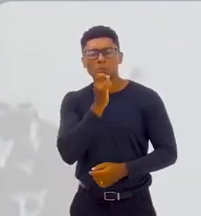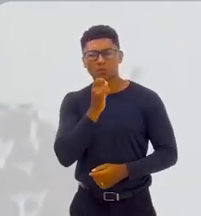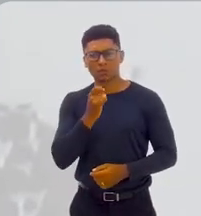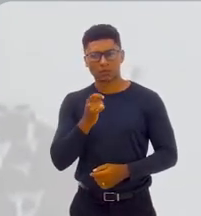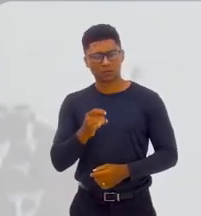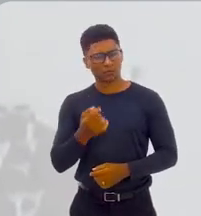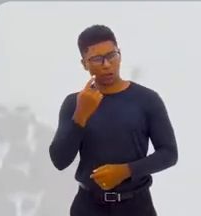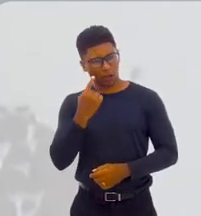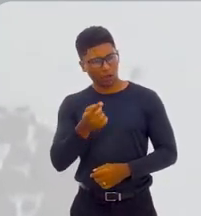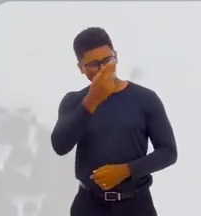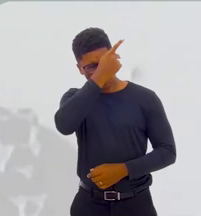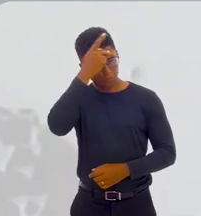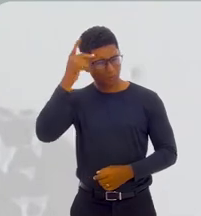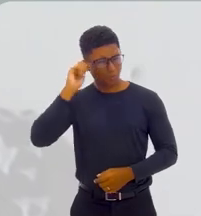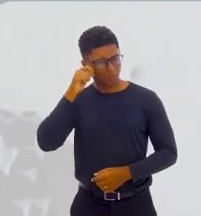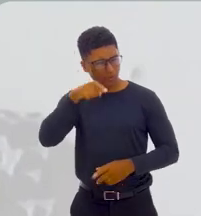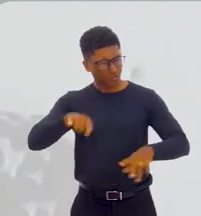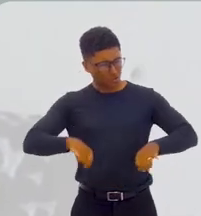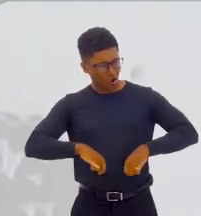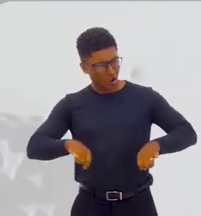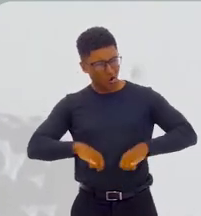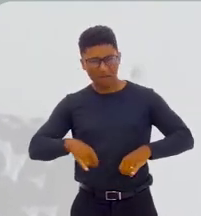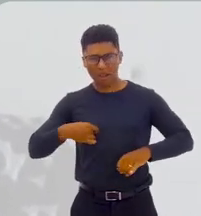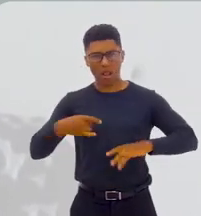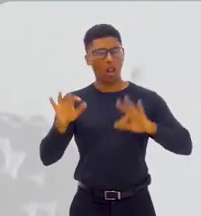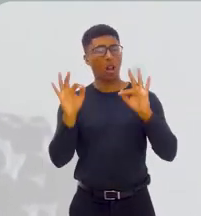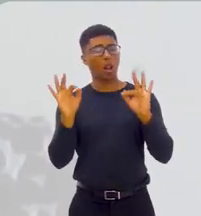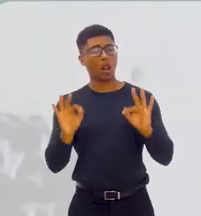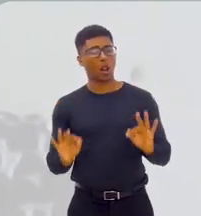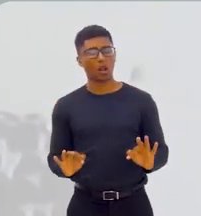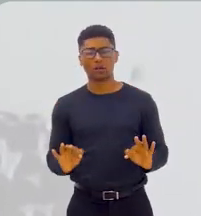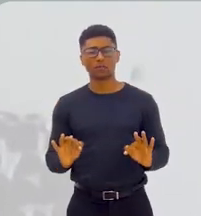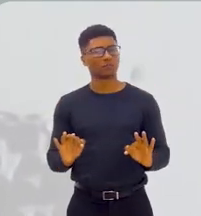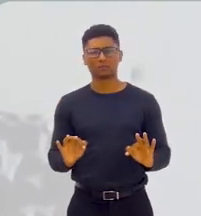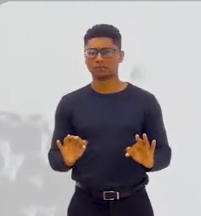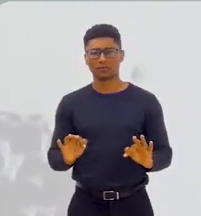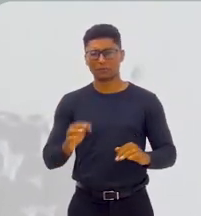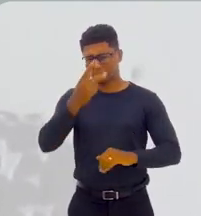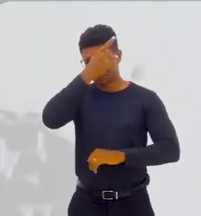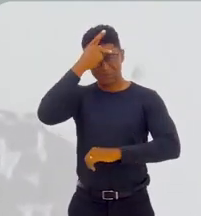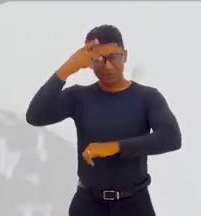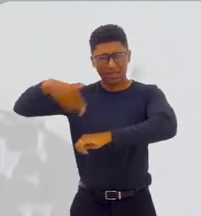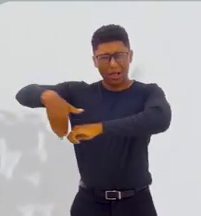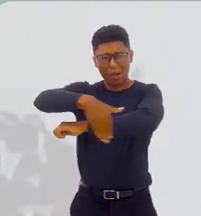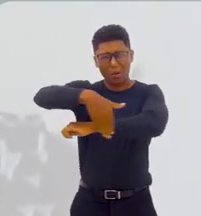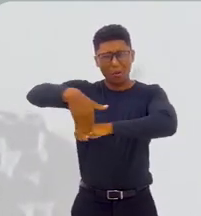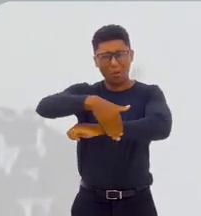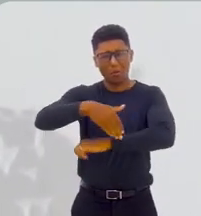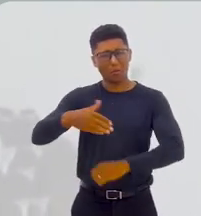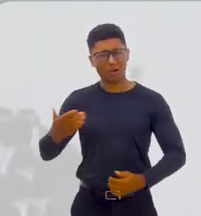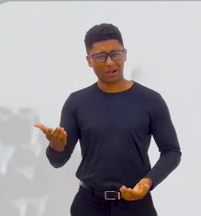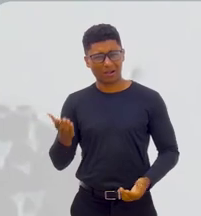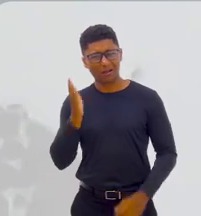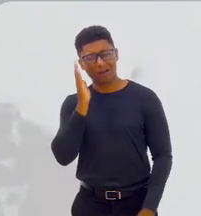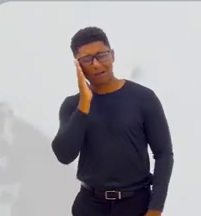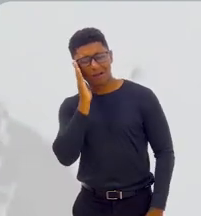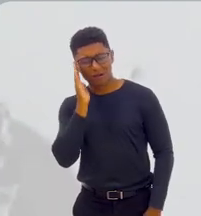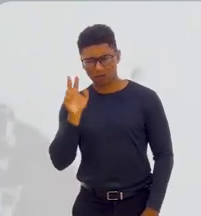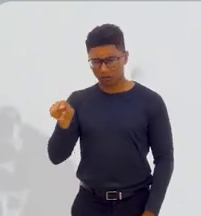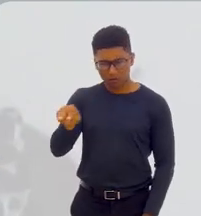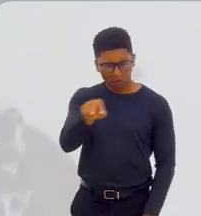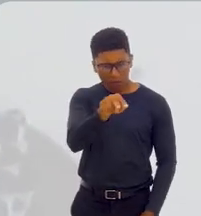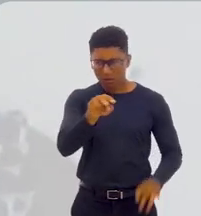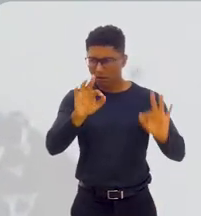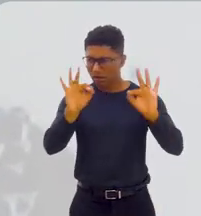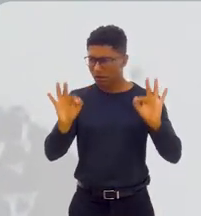não posso ficar feliz vendo uma pessoa preta sofrendo. Eu não fico feliz de ver pessoas pretas na rua deitada. Eu não fico feliz, porque a